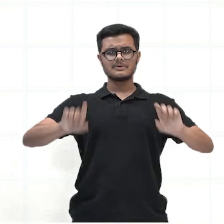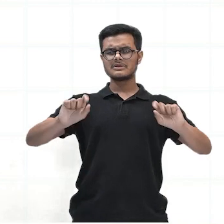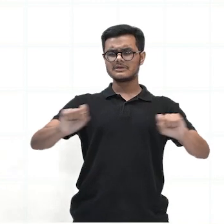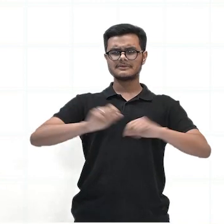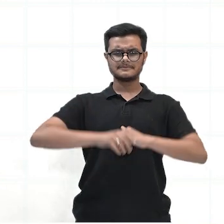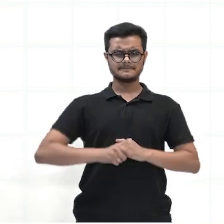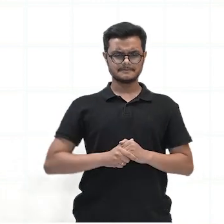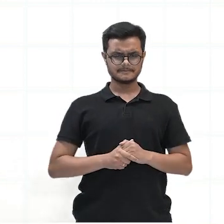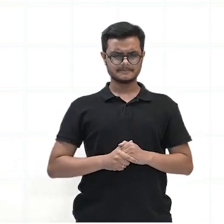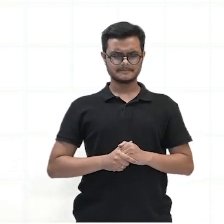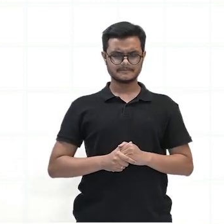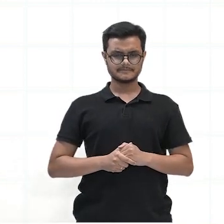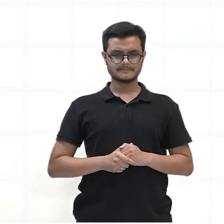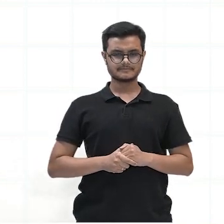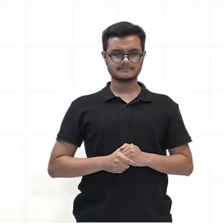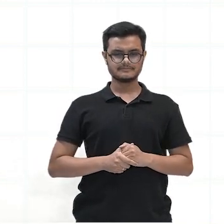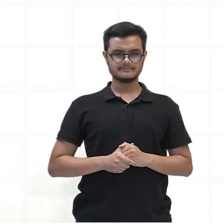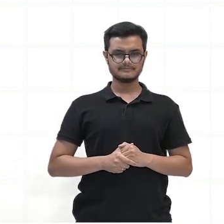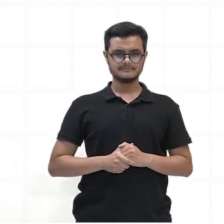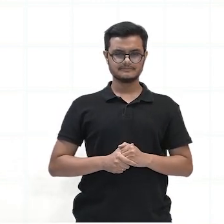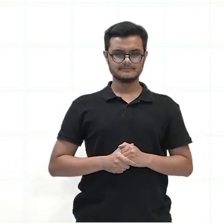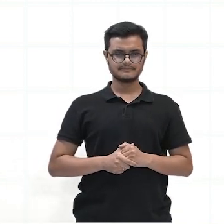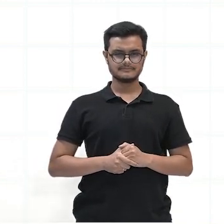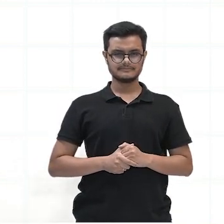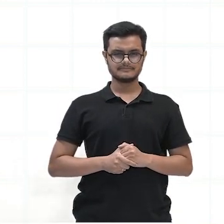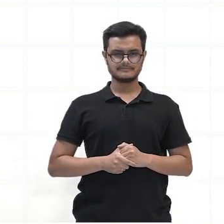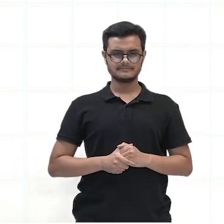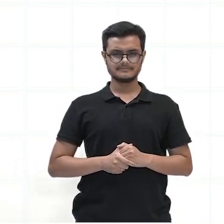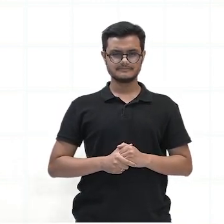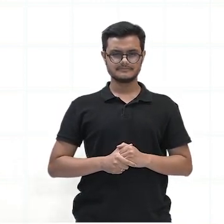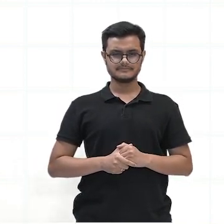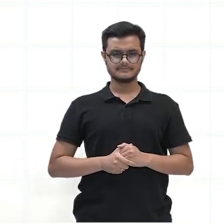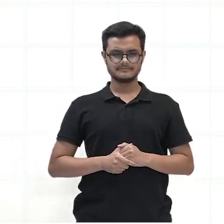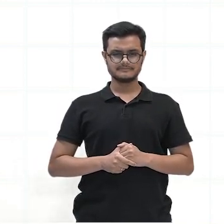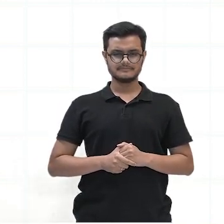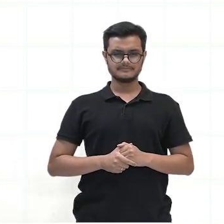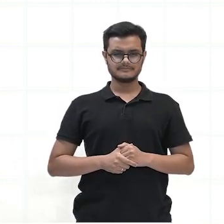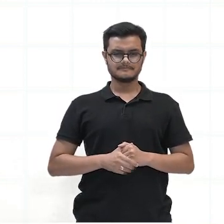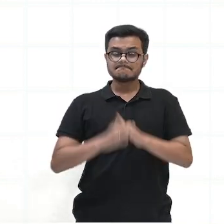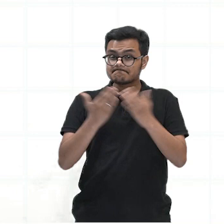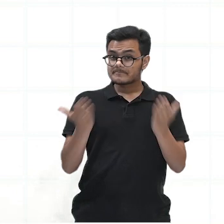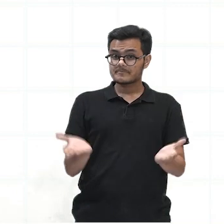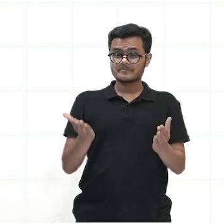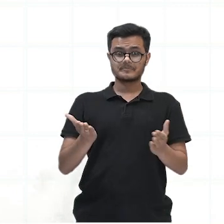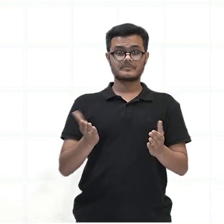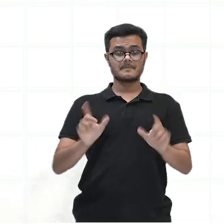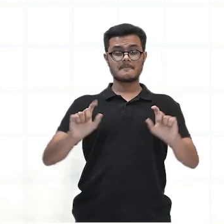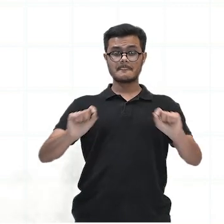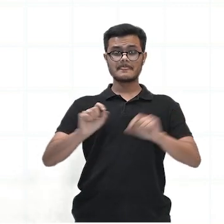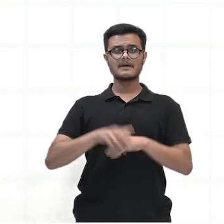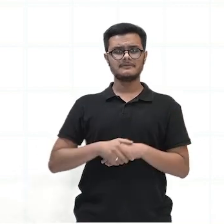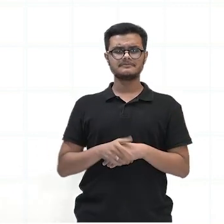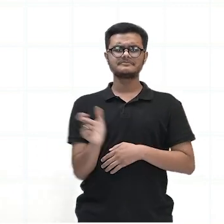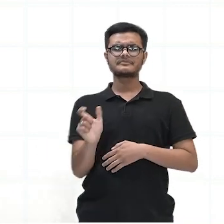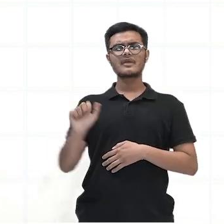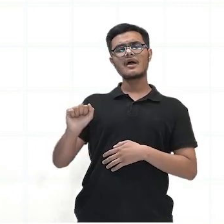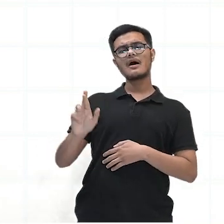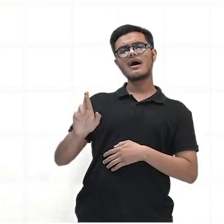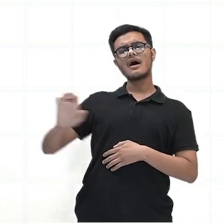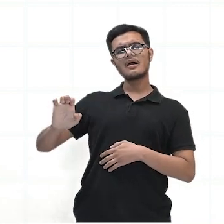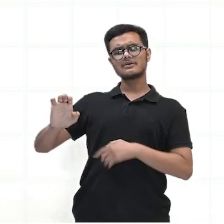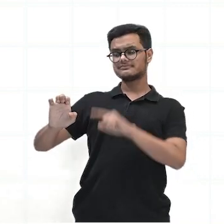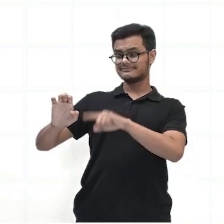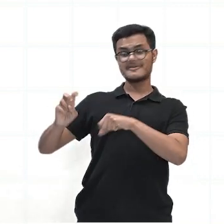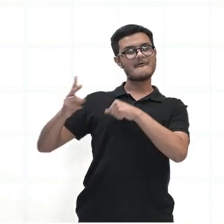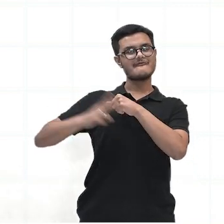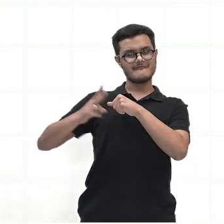part of modern communication. Então, os emojis are, olha aí o nosso verbo to be, são